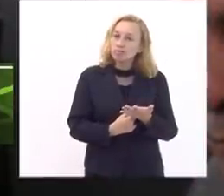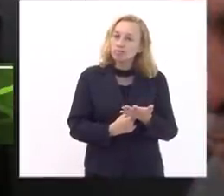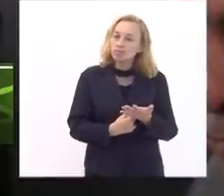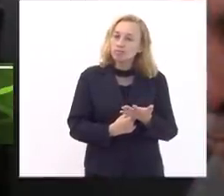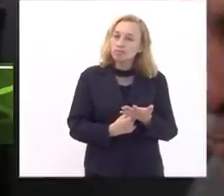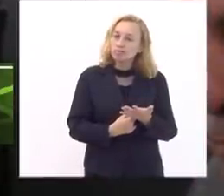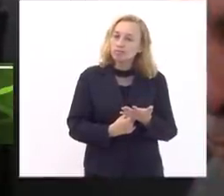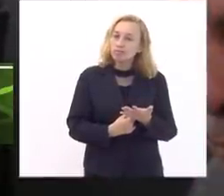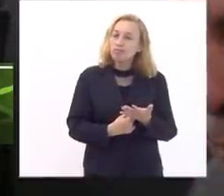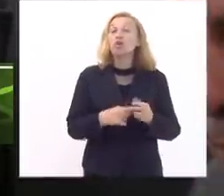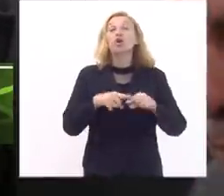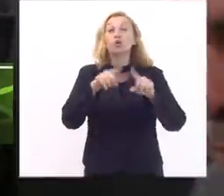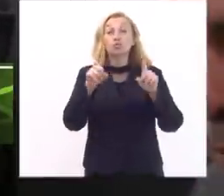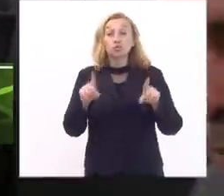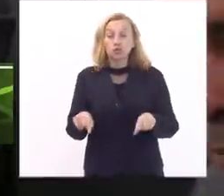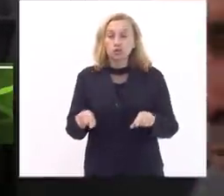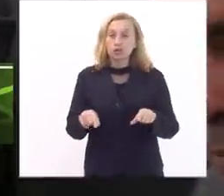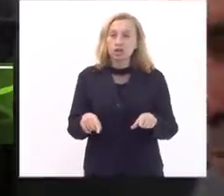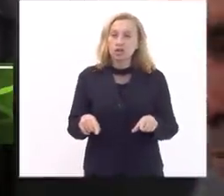Os funcionários do...